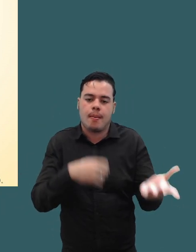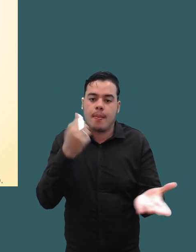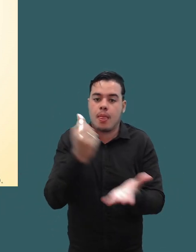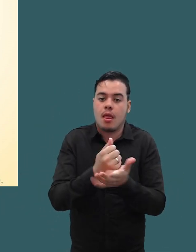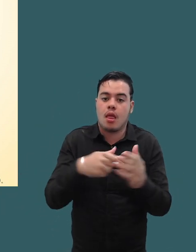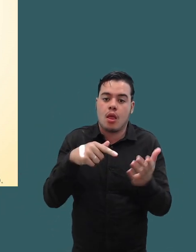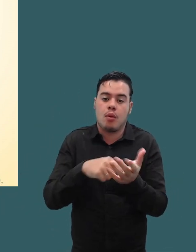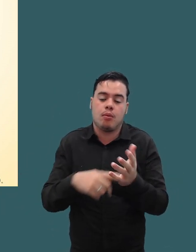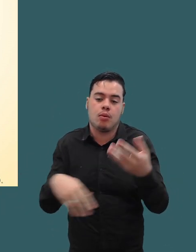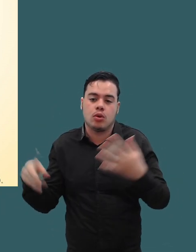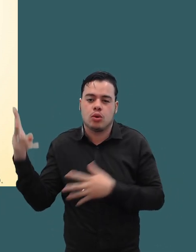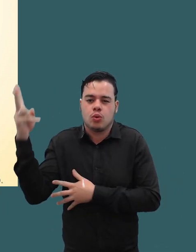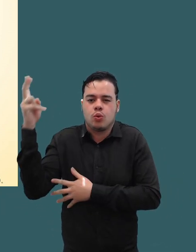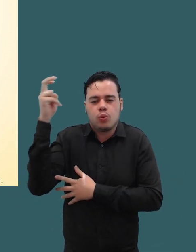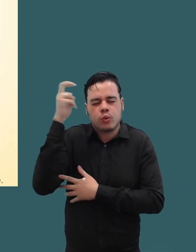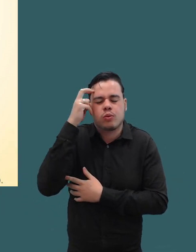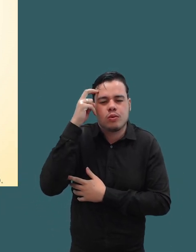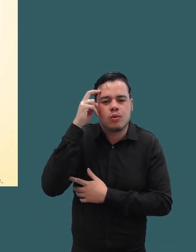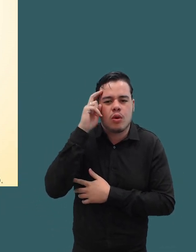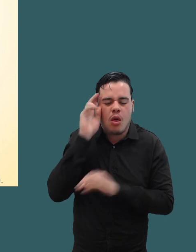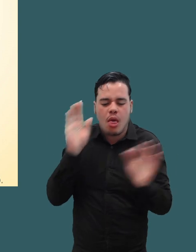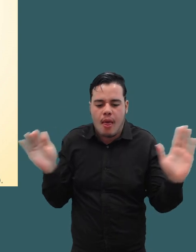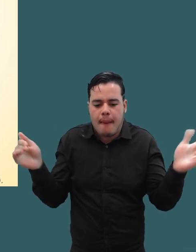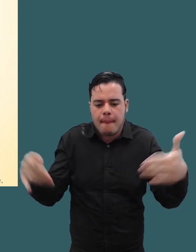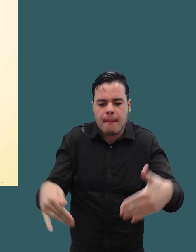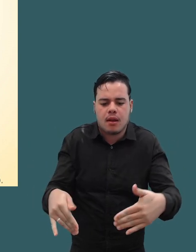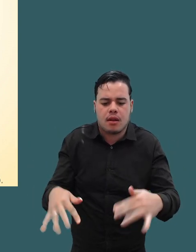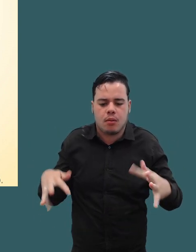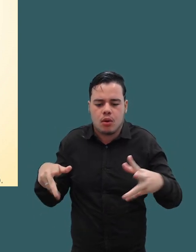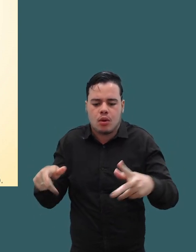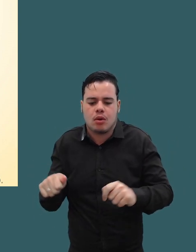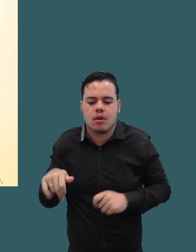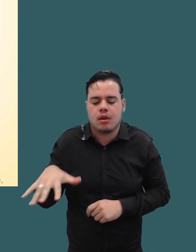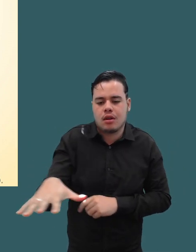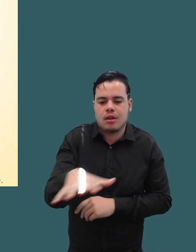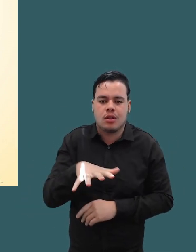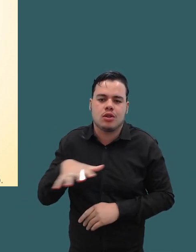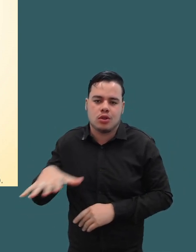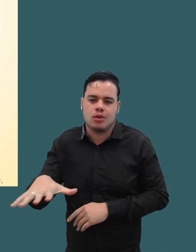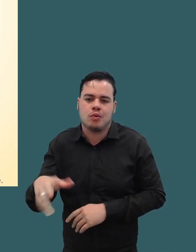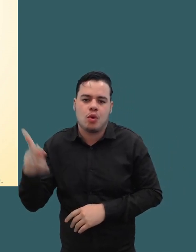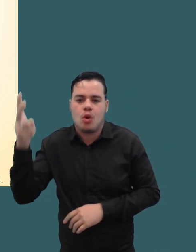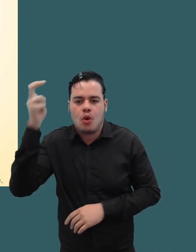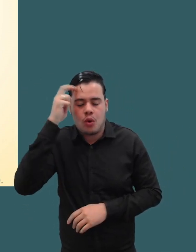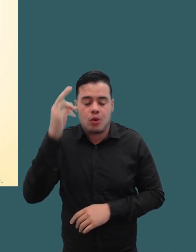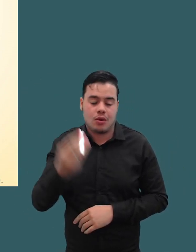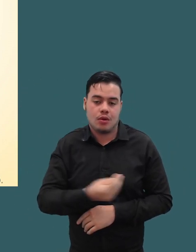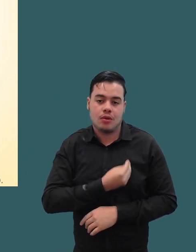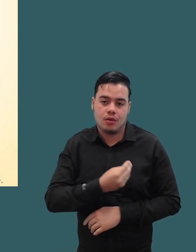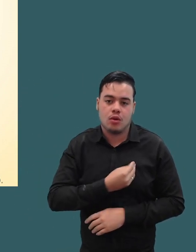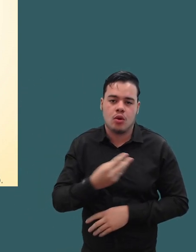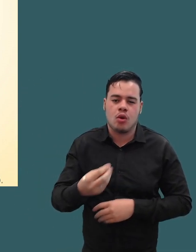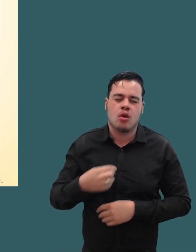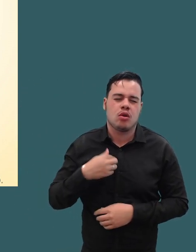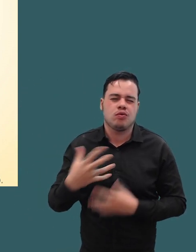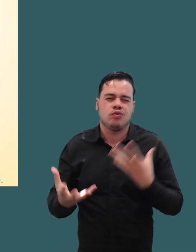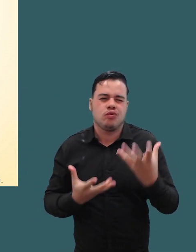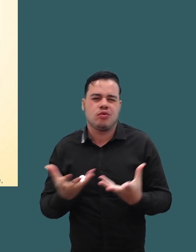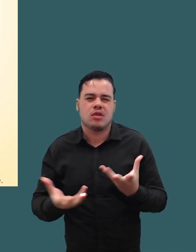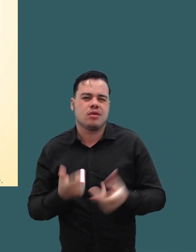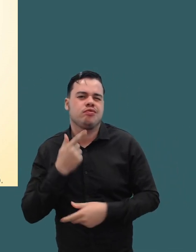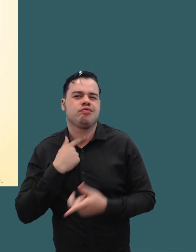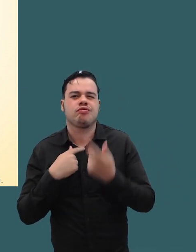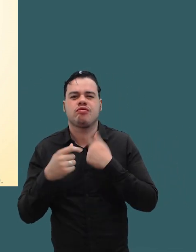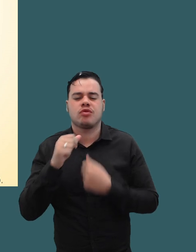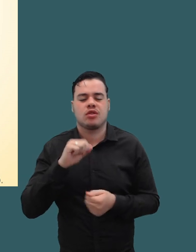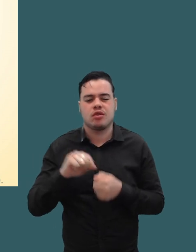de cultura, participar da rede do Cultura Viva. O que a gente quer fazer no campo da popularização da ciência e